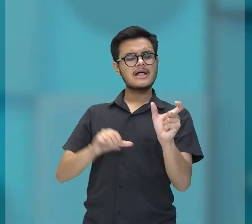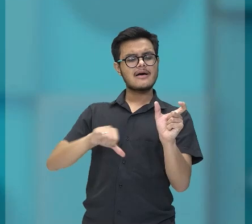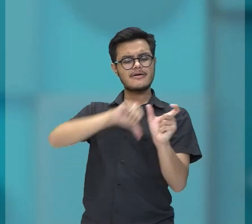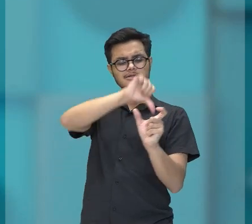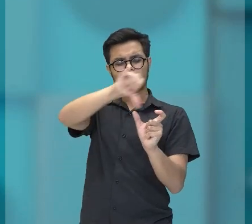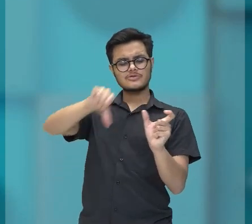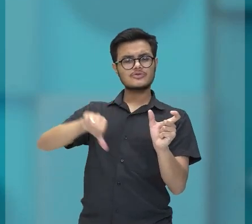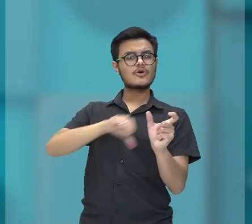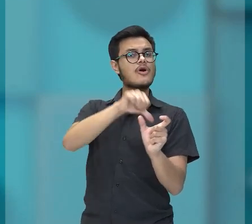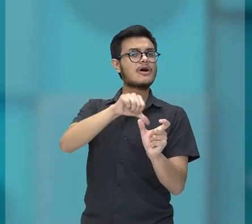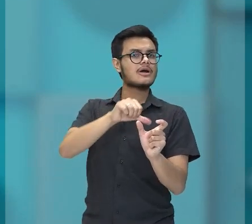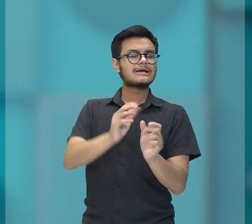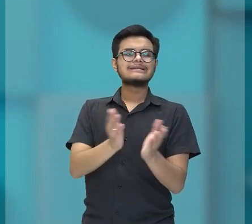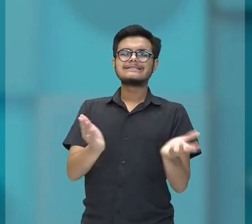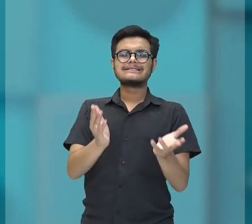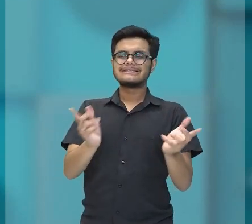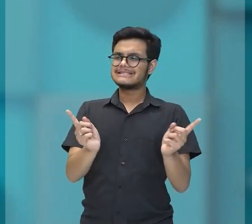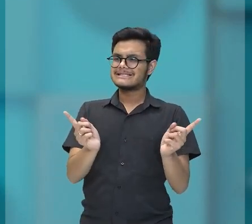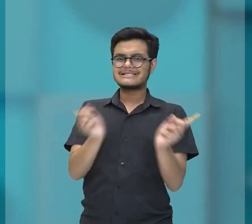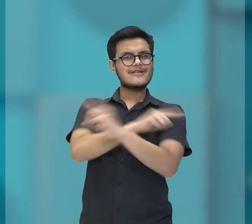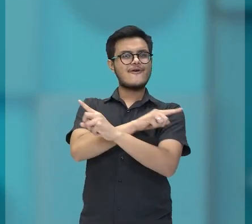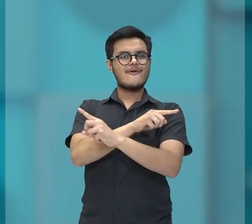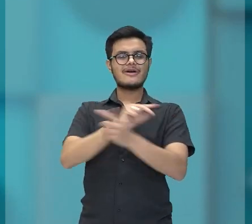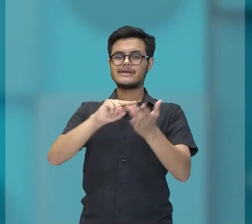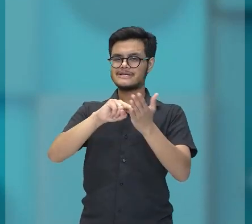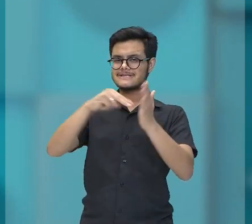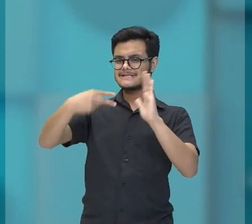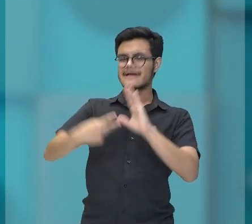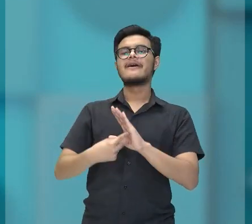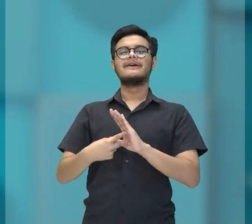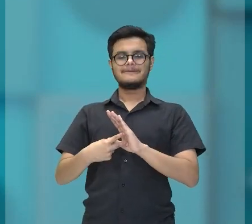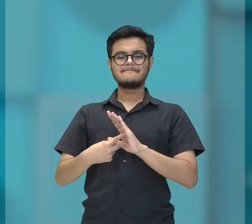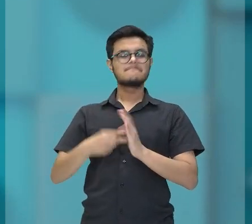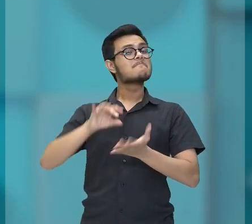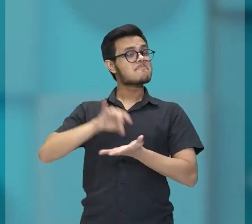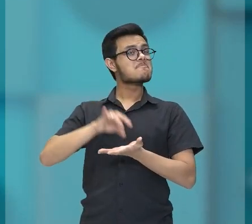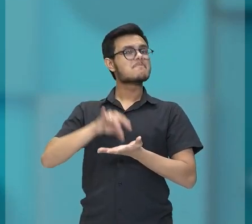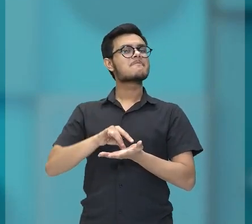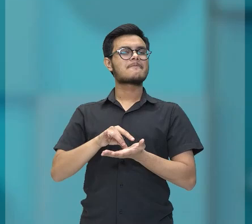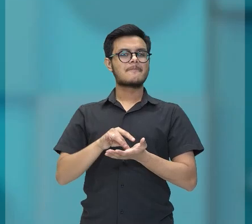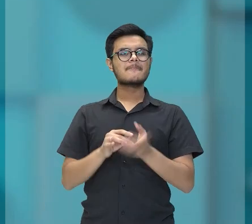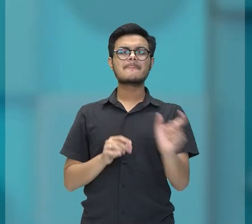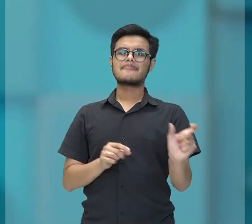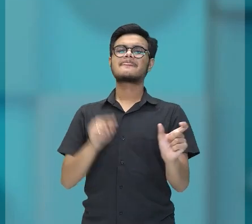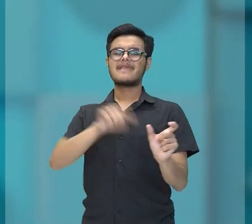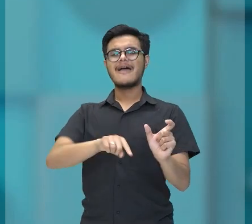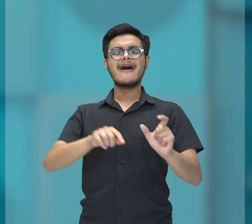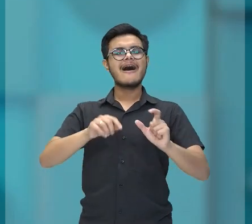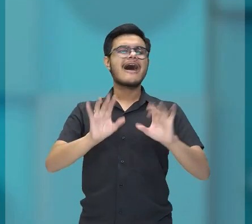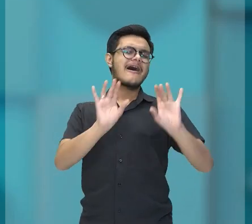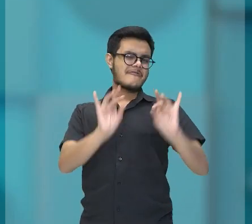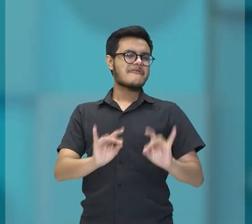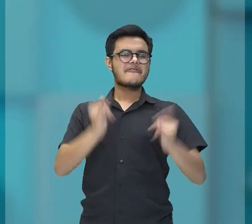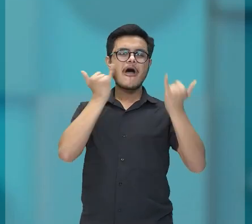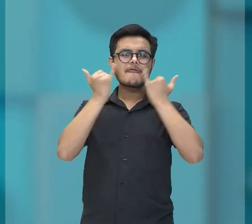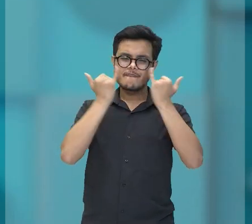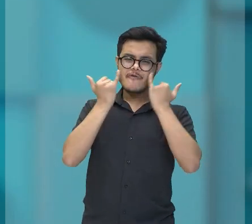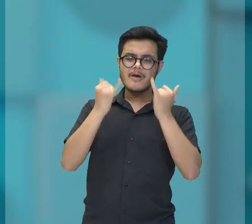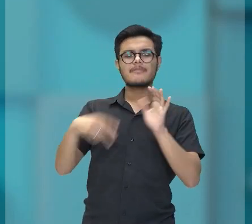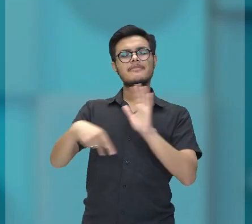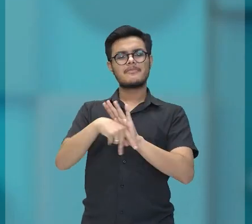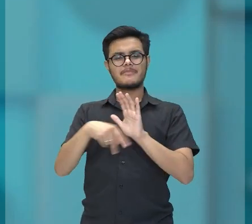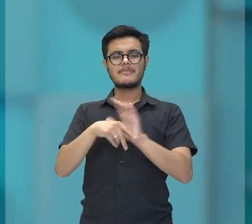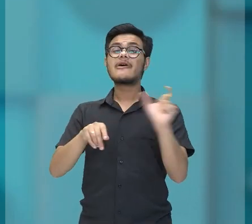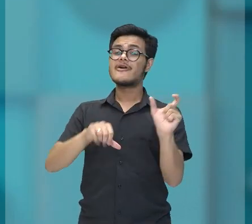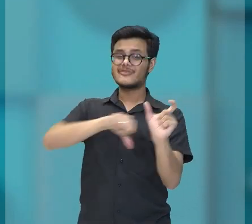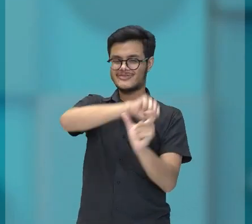de conjugação, eu estou justamente modificando alguma informação com aquela nova forma